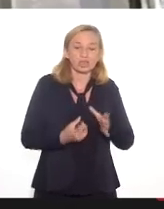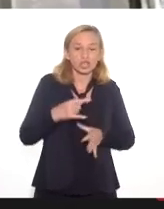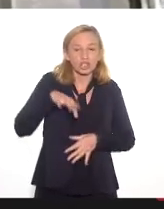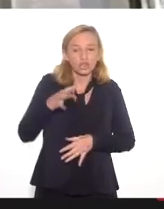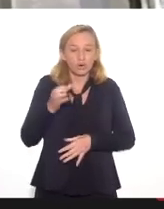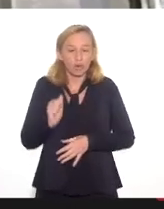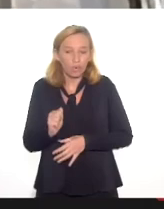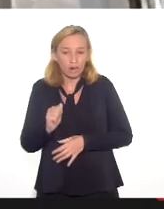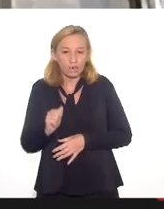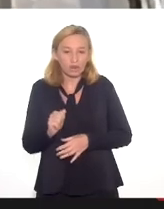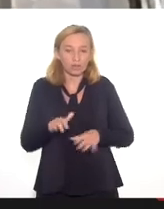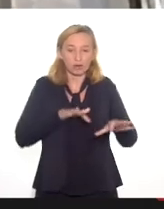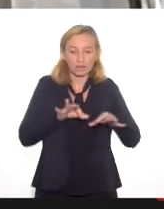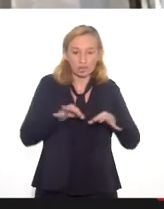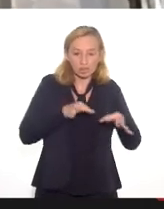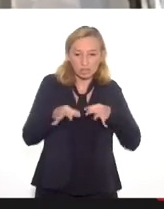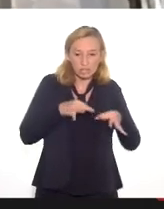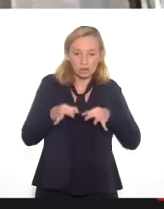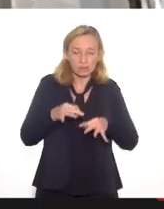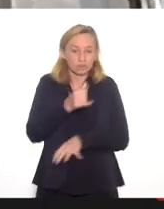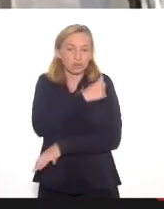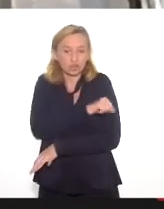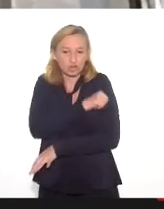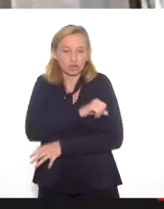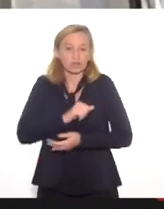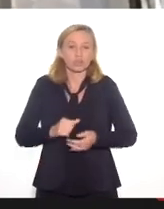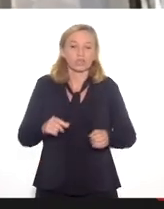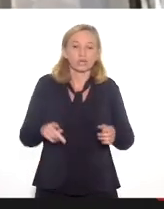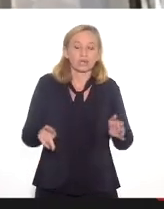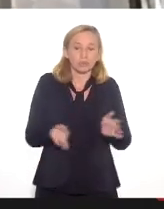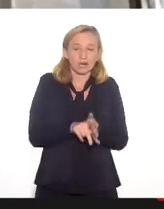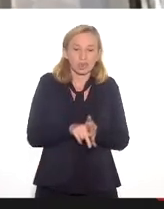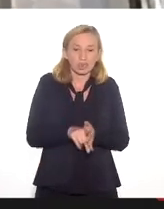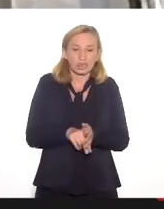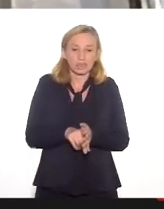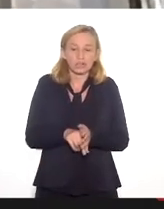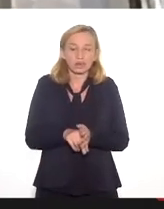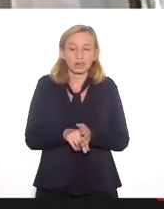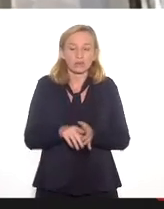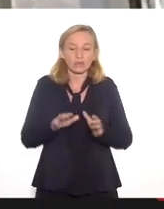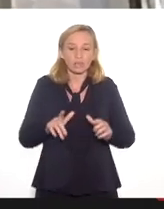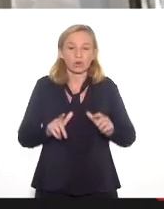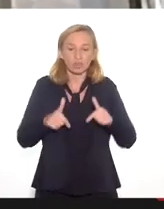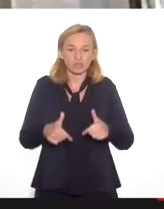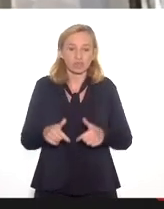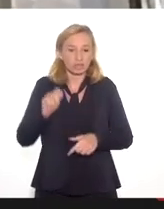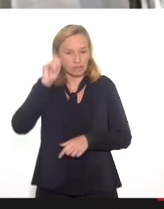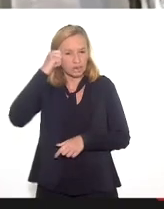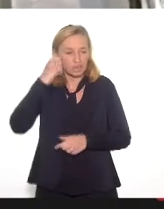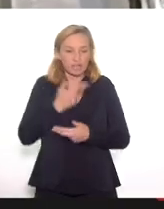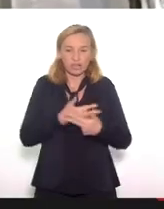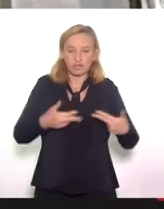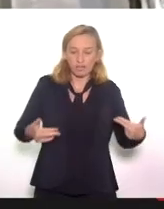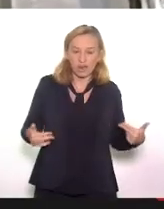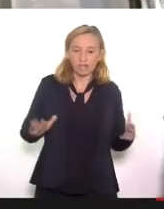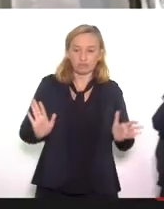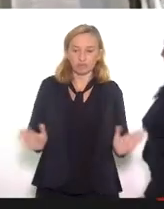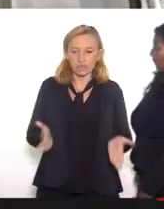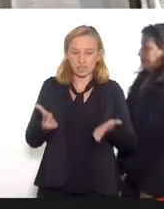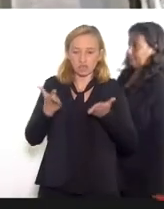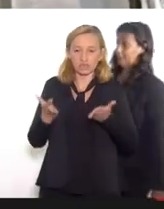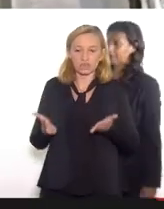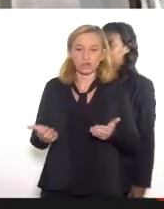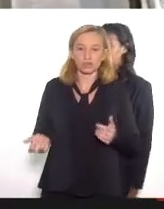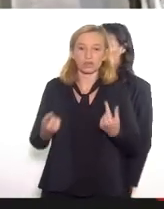de mulheres negras do Rio de Janeiro e membro da operativa da coalizão negra digo que muitas das iniciativas